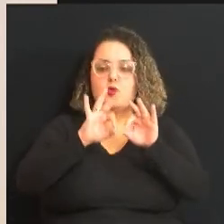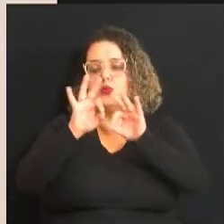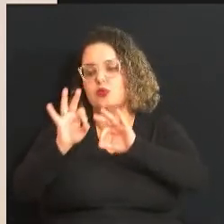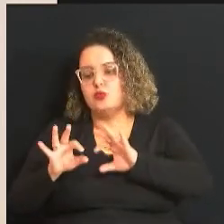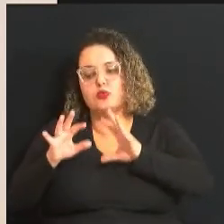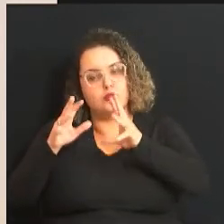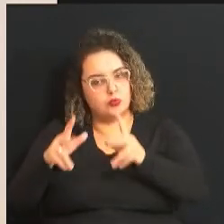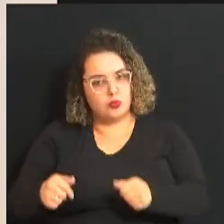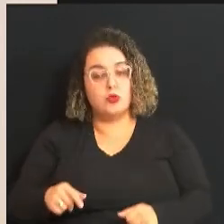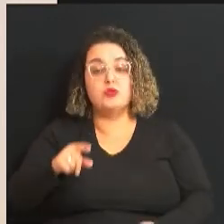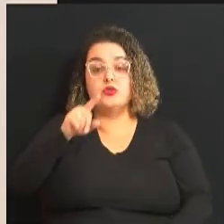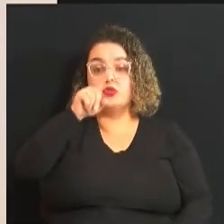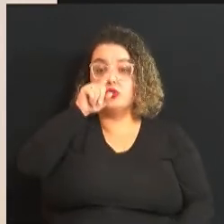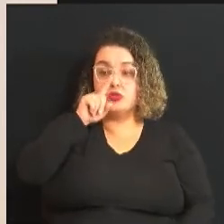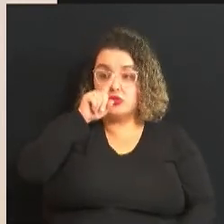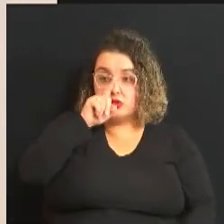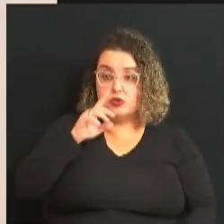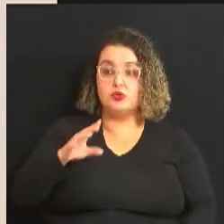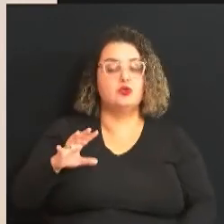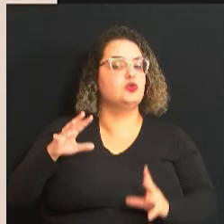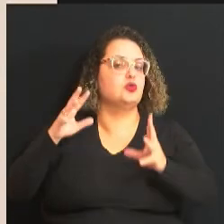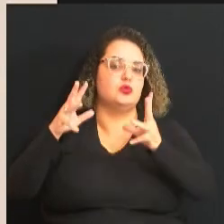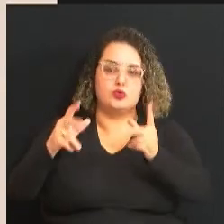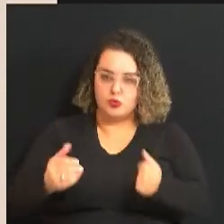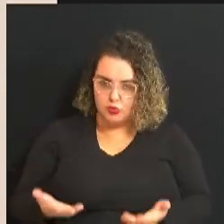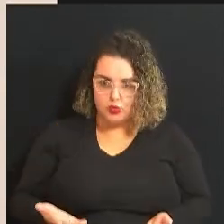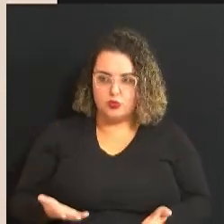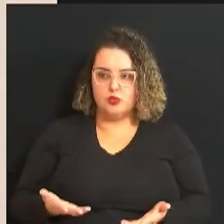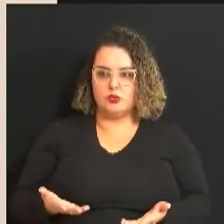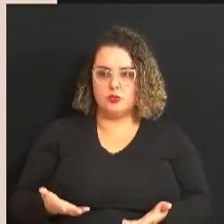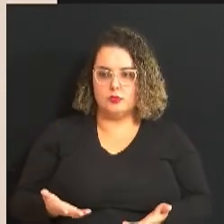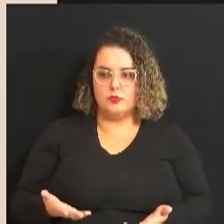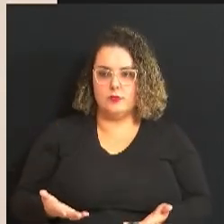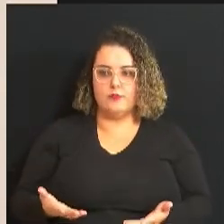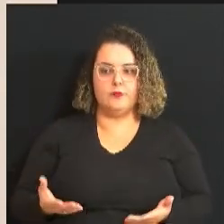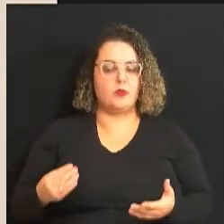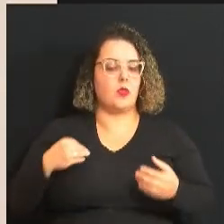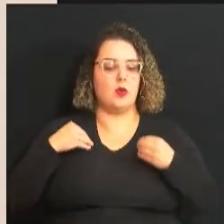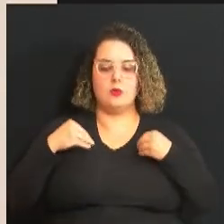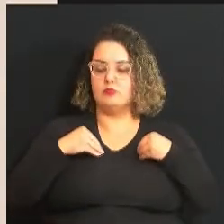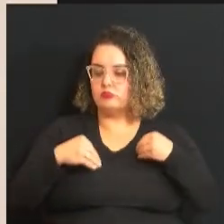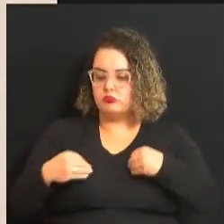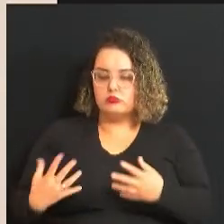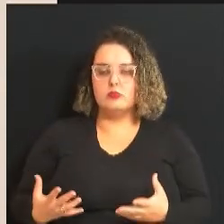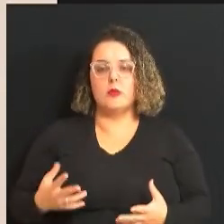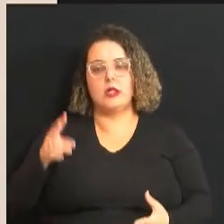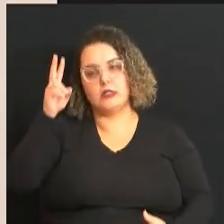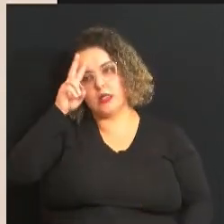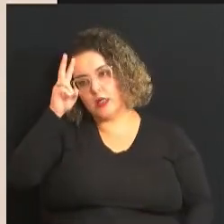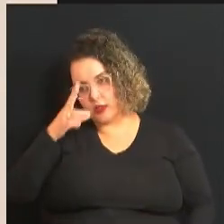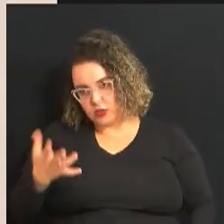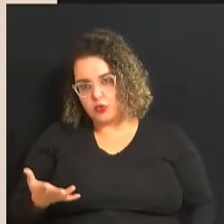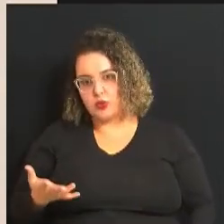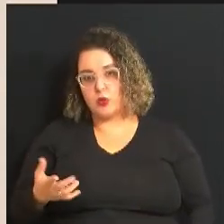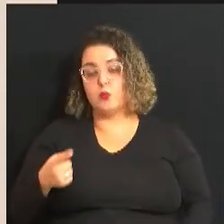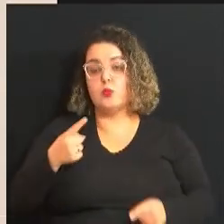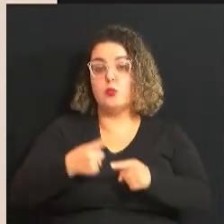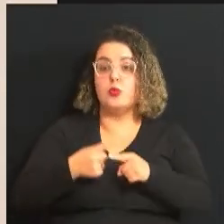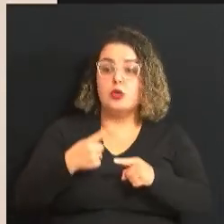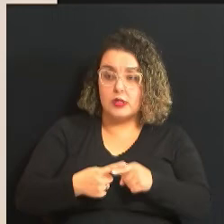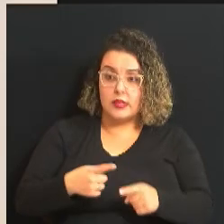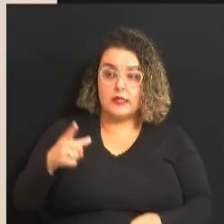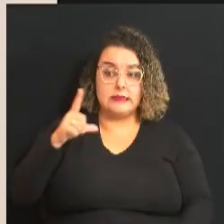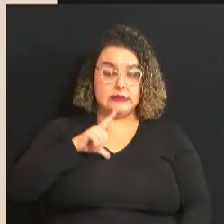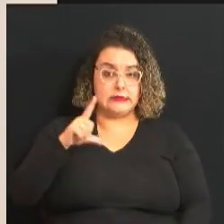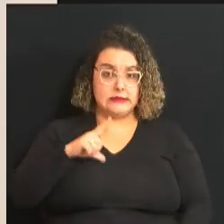de risco de tudo, né? Desde o exame físico até a história da pessoa mesmo. Porque